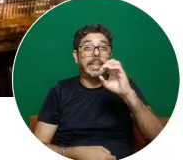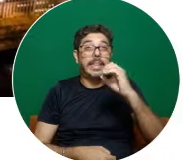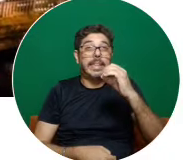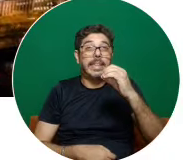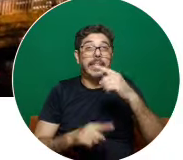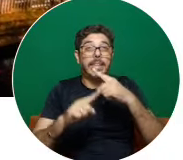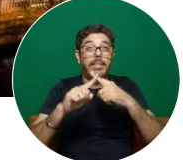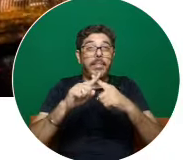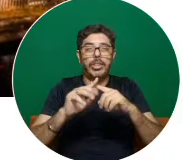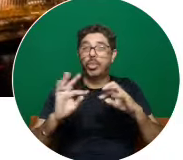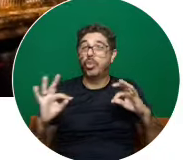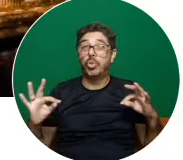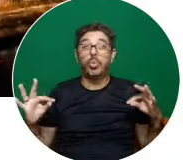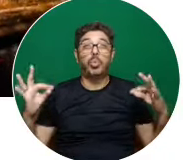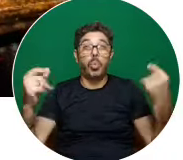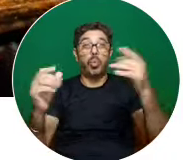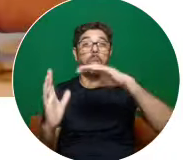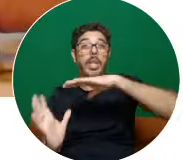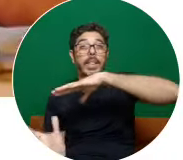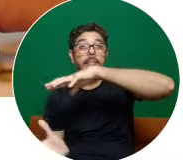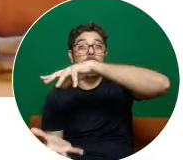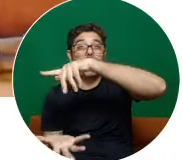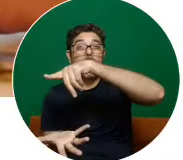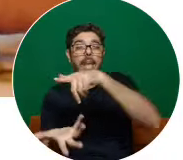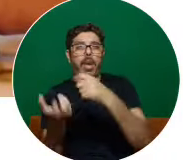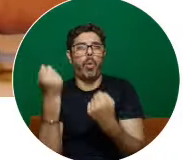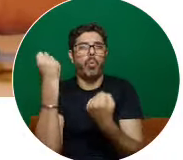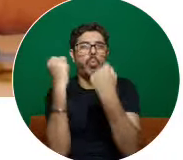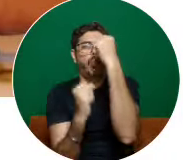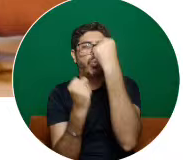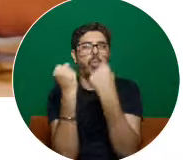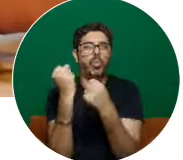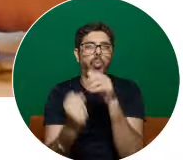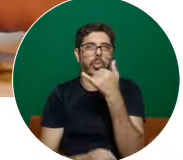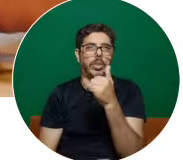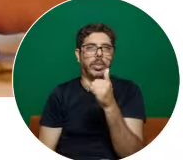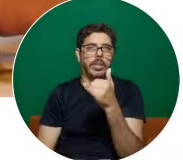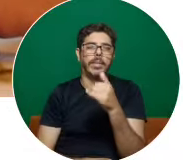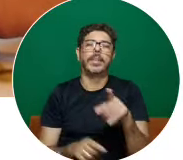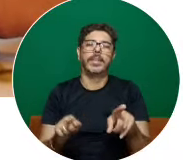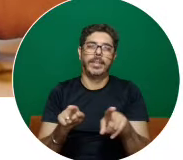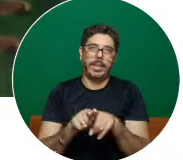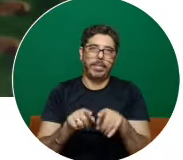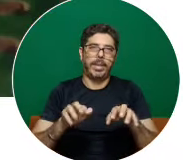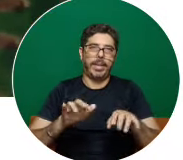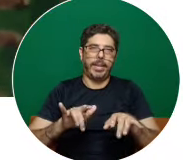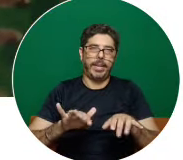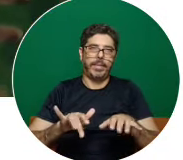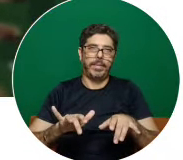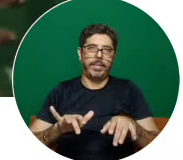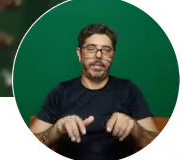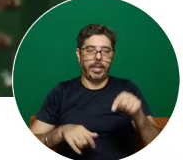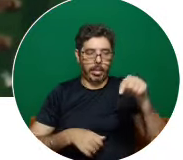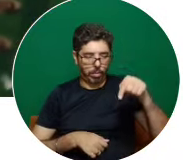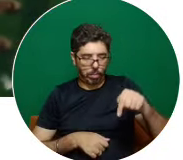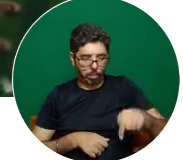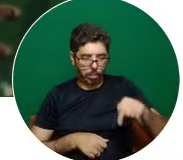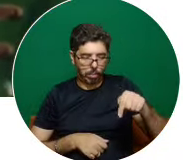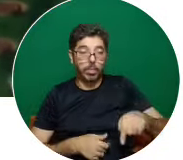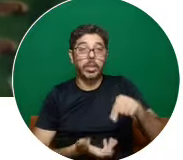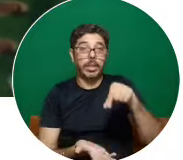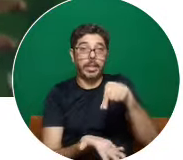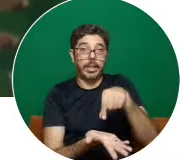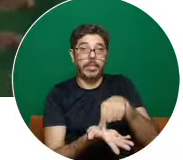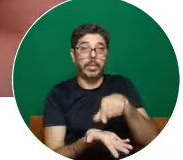as usinas de energia elétrica da Terra. Teclados de computadores também fazem uso de capacitores. Ao pressionarmos uma tecla do